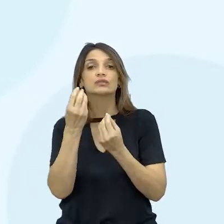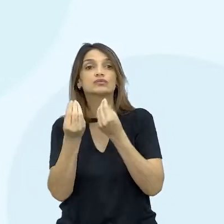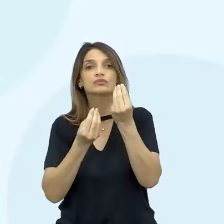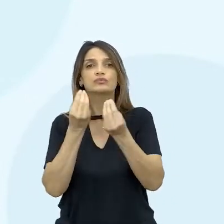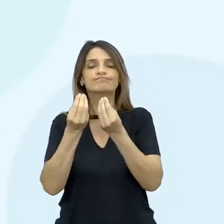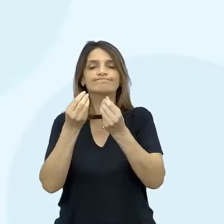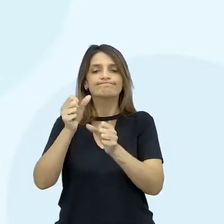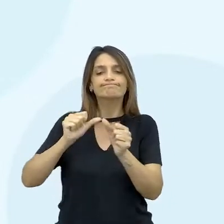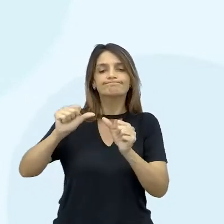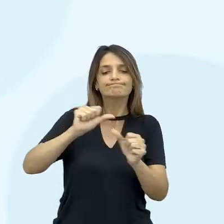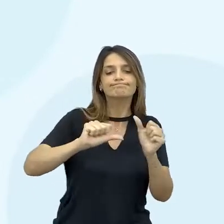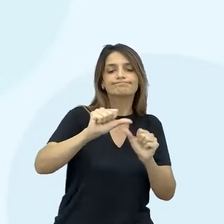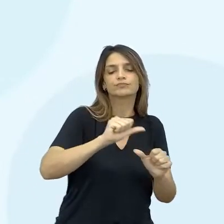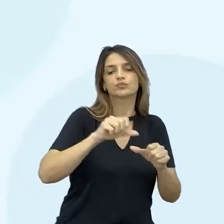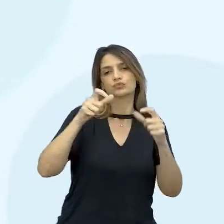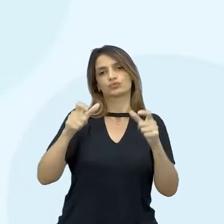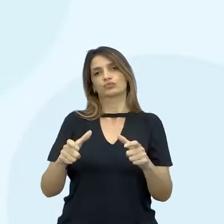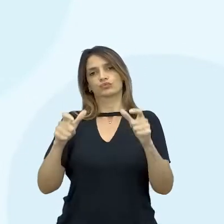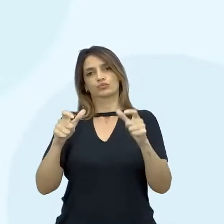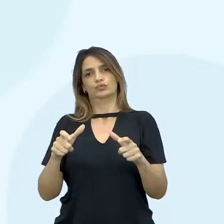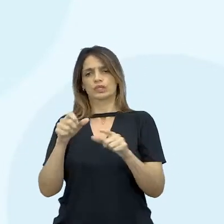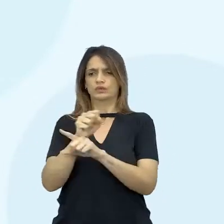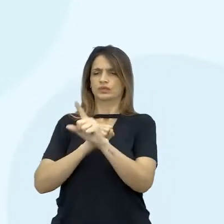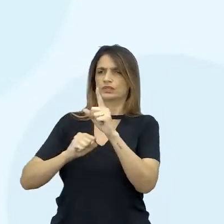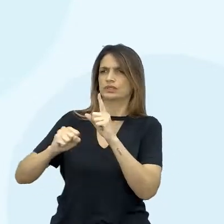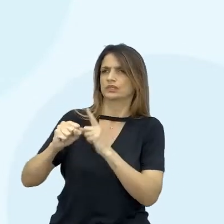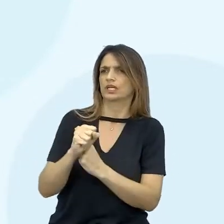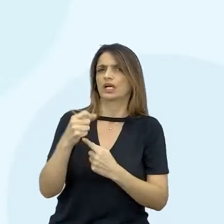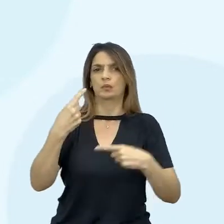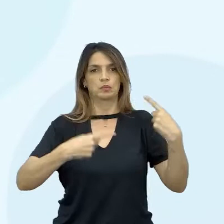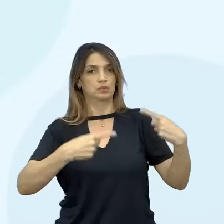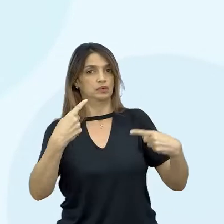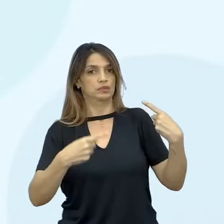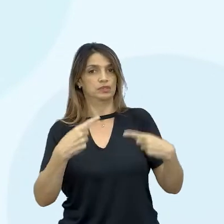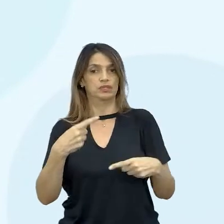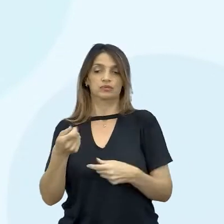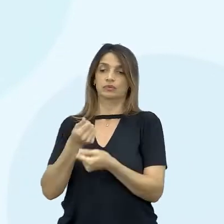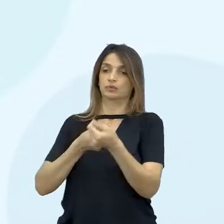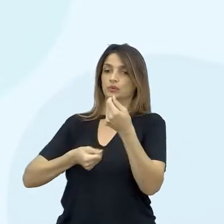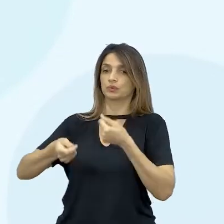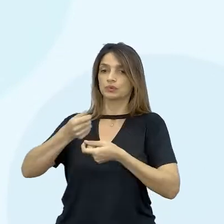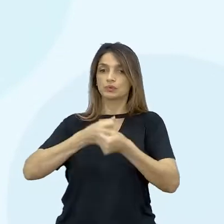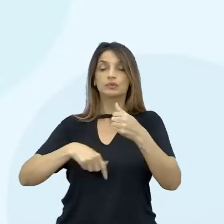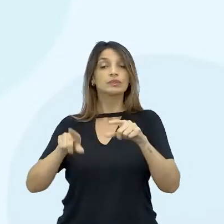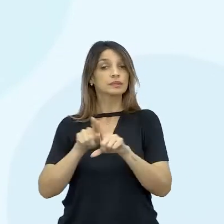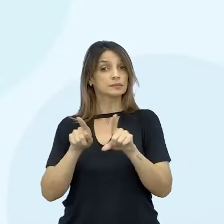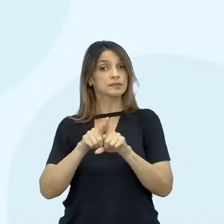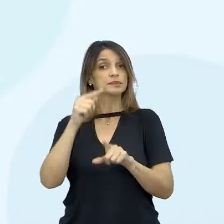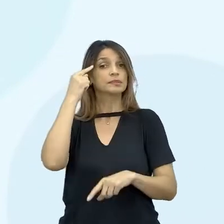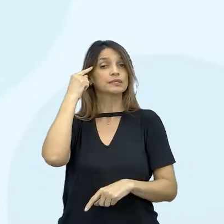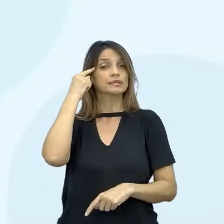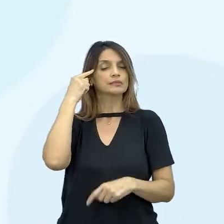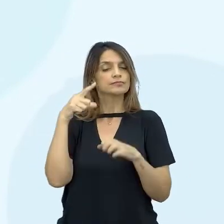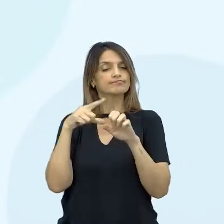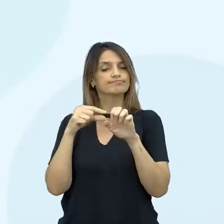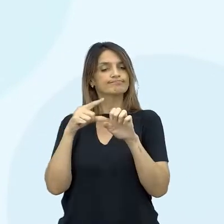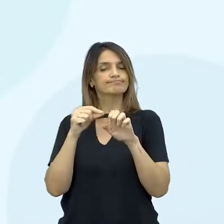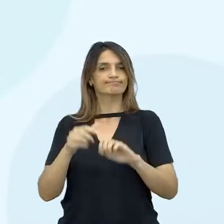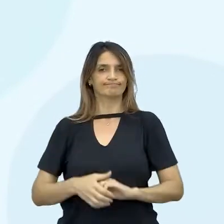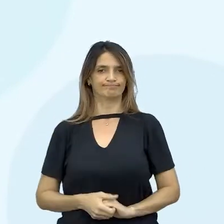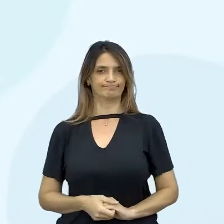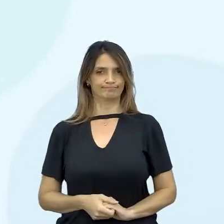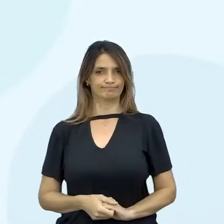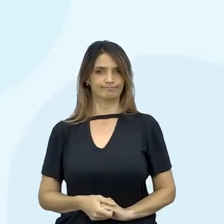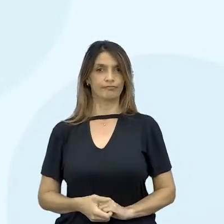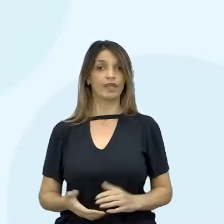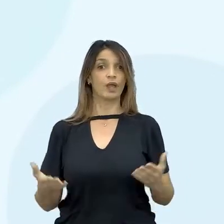esse espaço, né? Tanto socialmente, como politicamente e economicamente. E aí nós já pensamos no empreendedorismo. E agora vamos